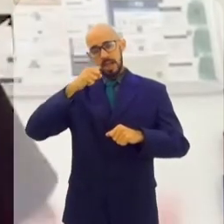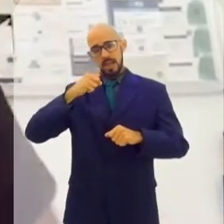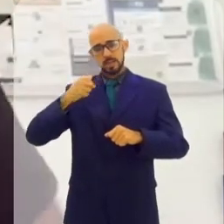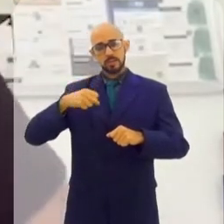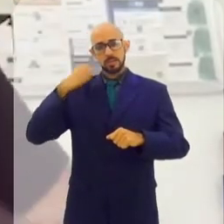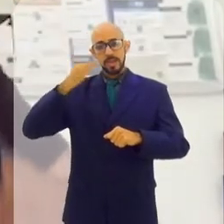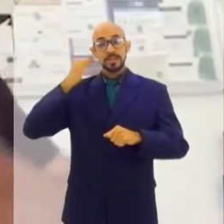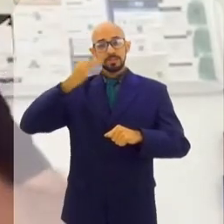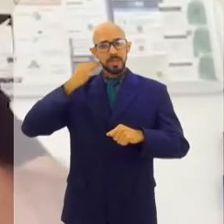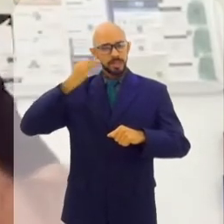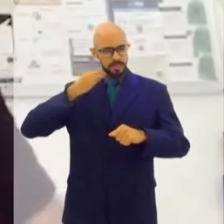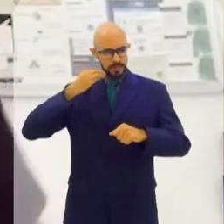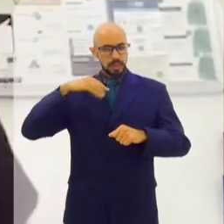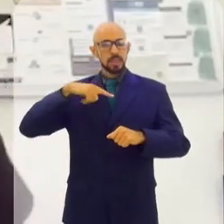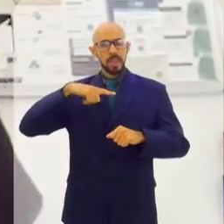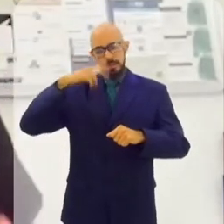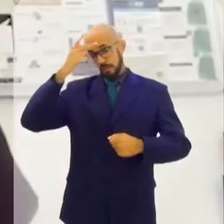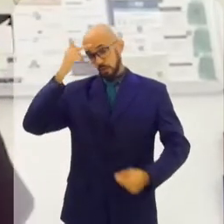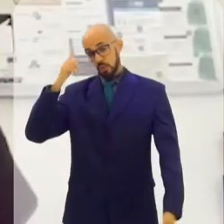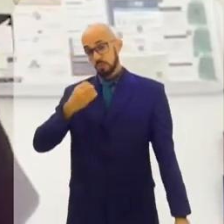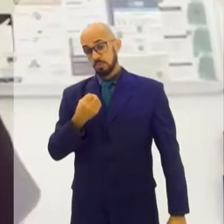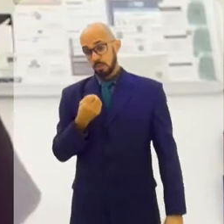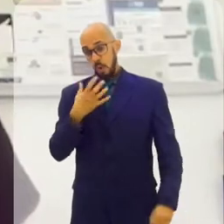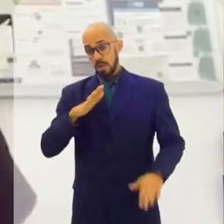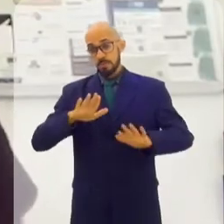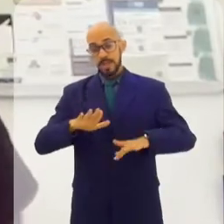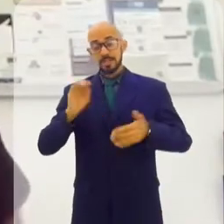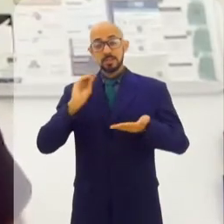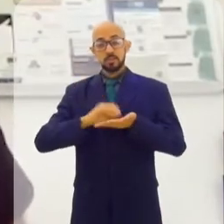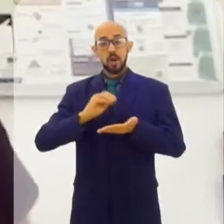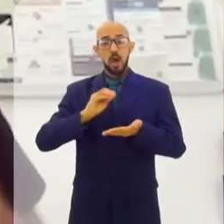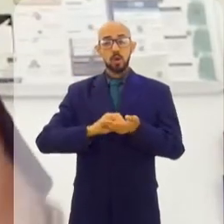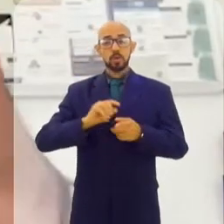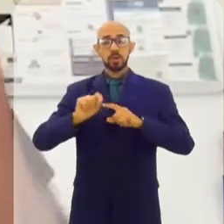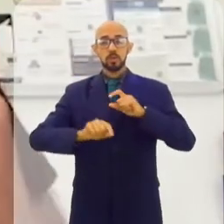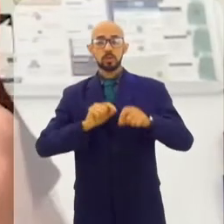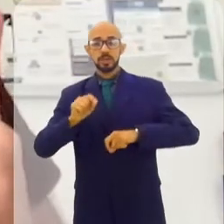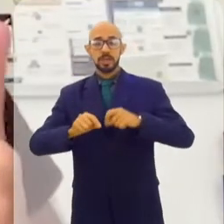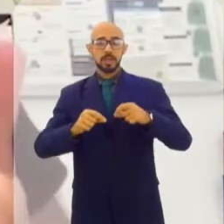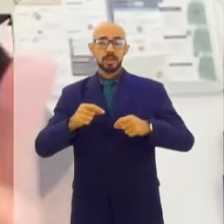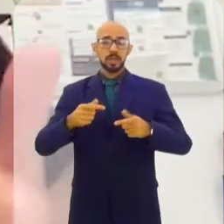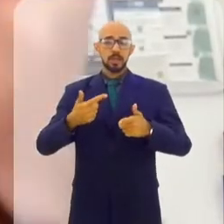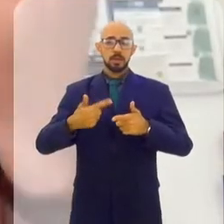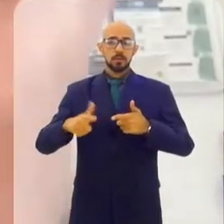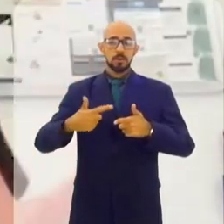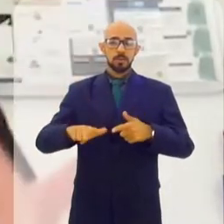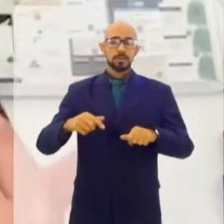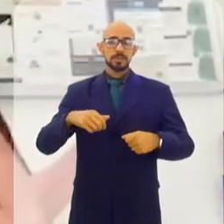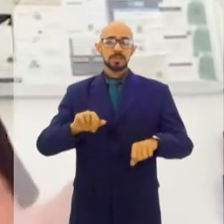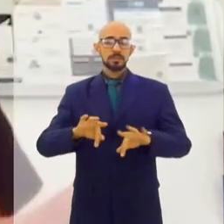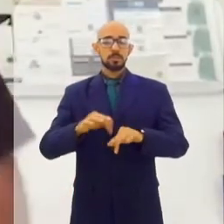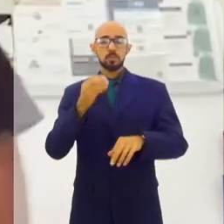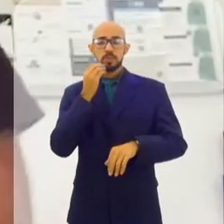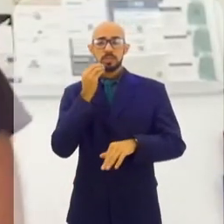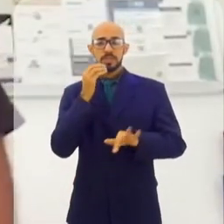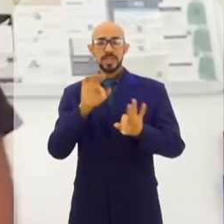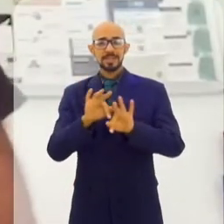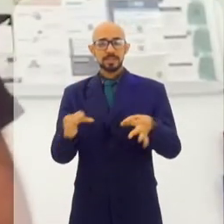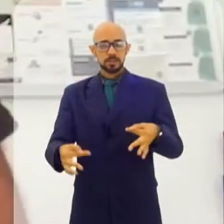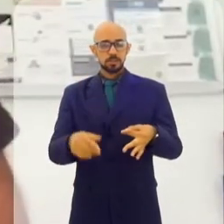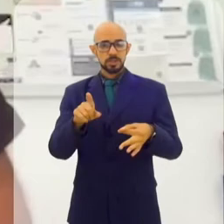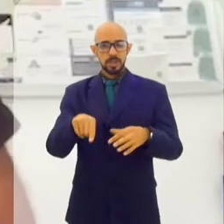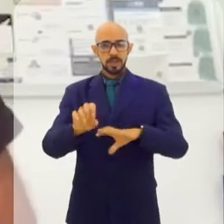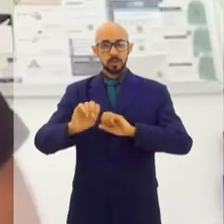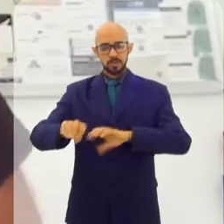tem muita gente boa, tem muita gente qualificada e tal, mas você vê que esbarram em várias questões que seriam simples, que é do